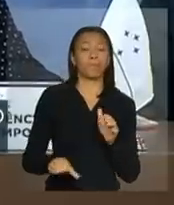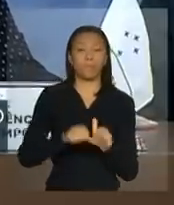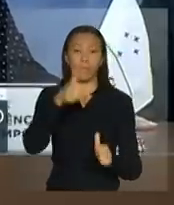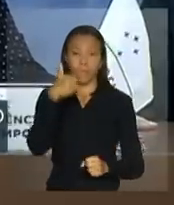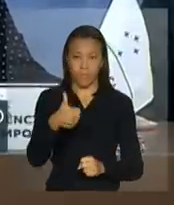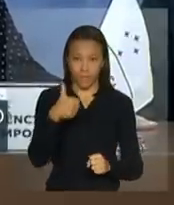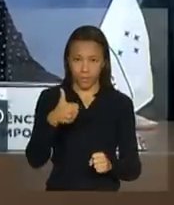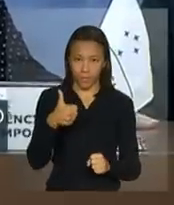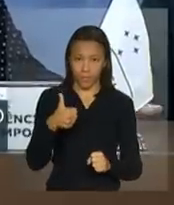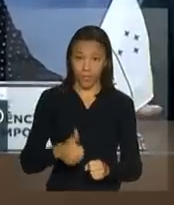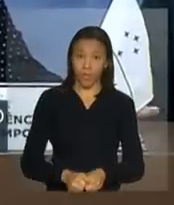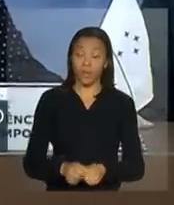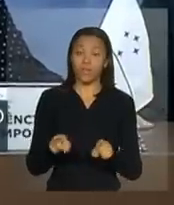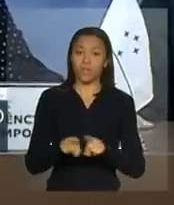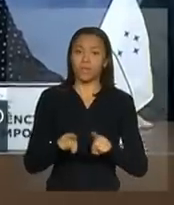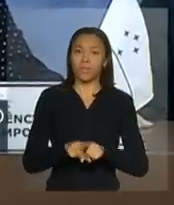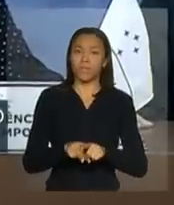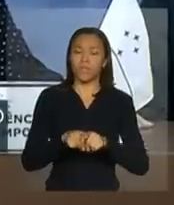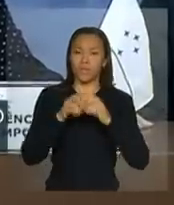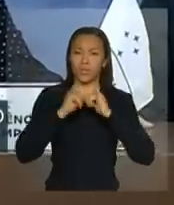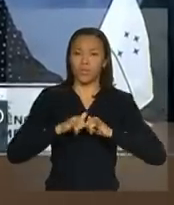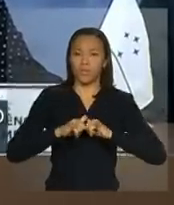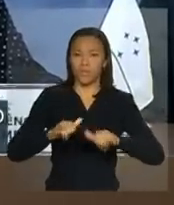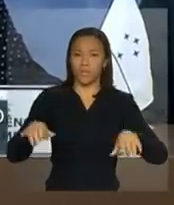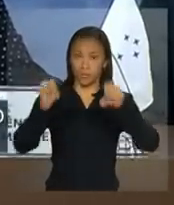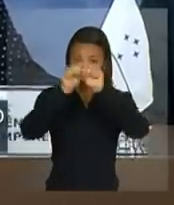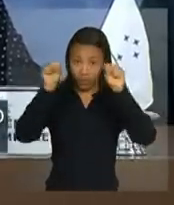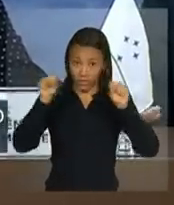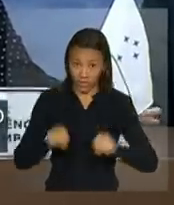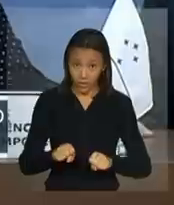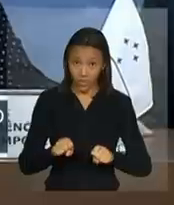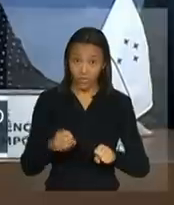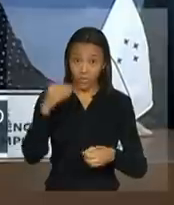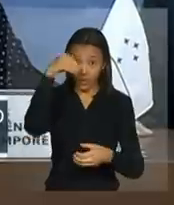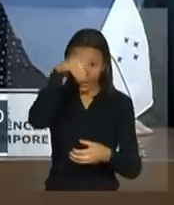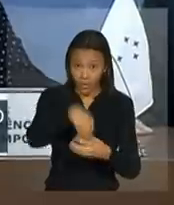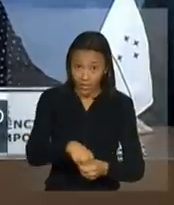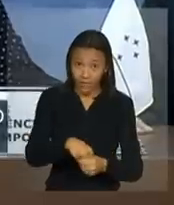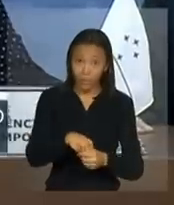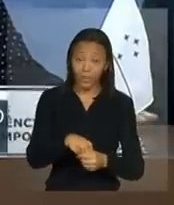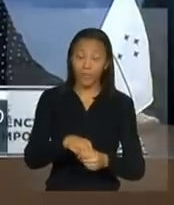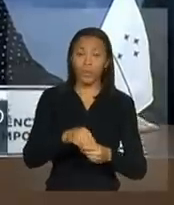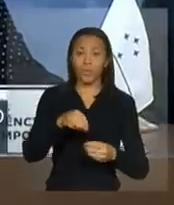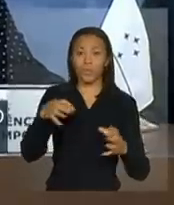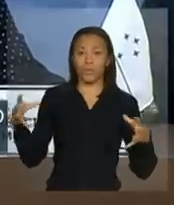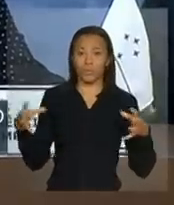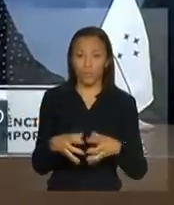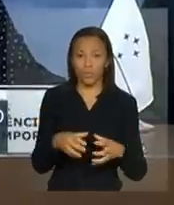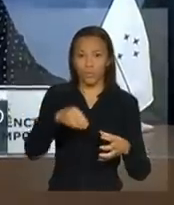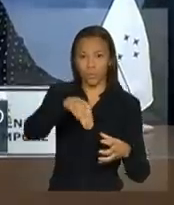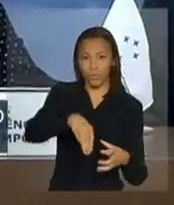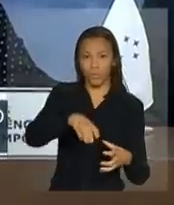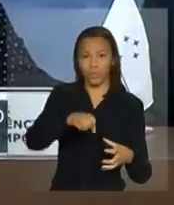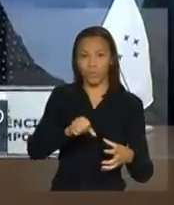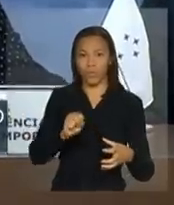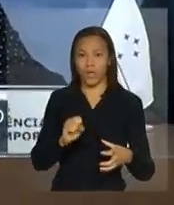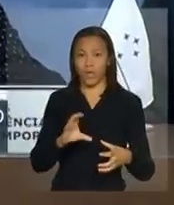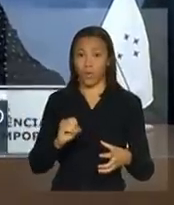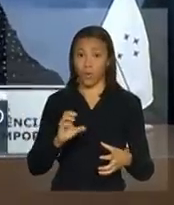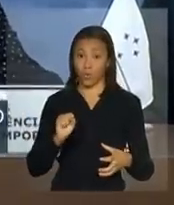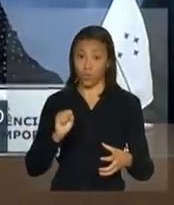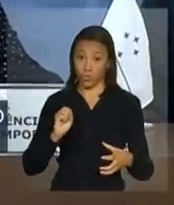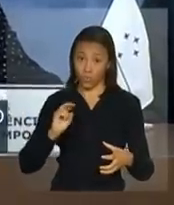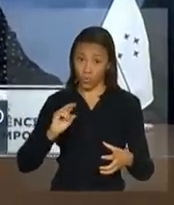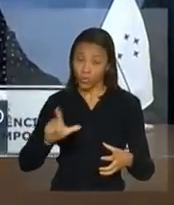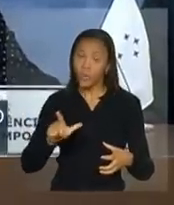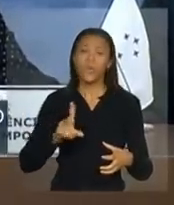o lançamento do Sistema Integrado de Mobilidade Acadêmica no Mercosul, o chamado Sim Mercosul,